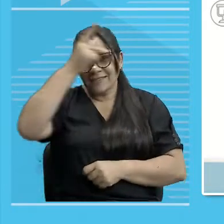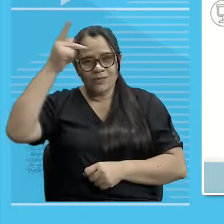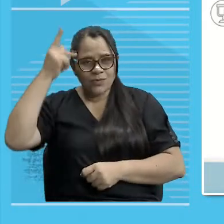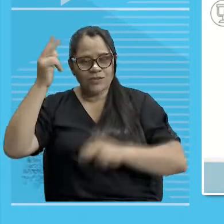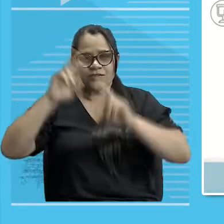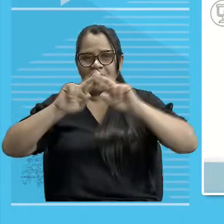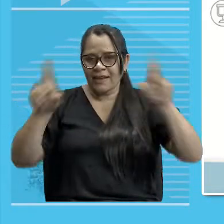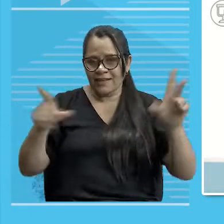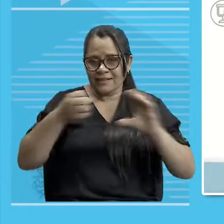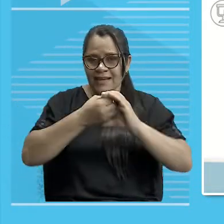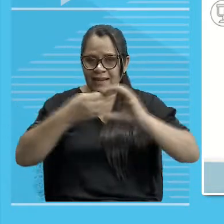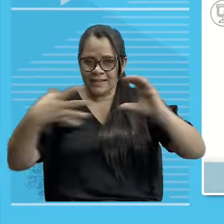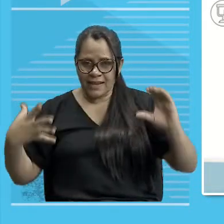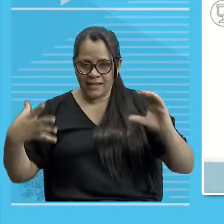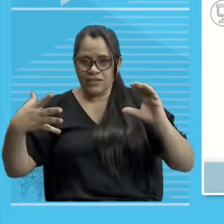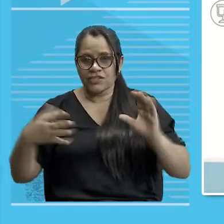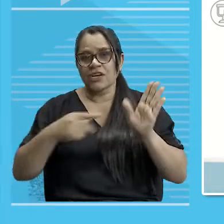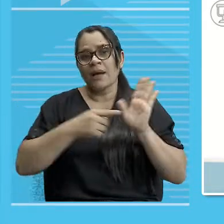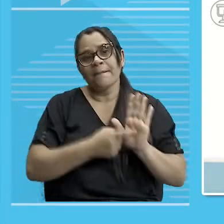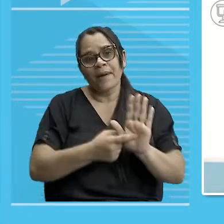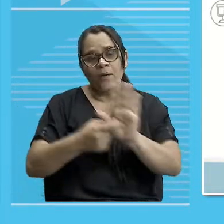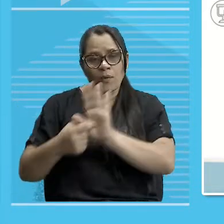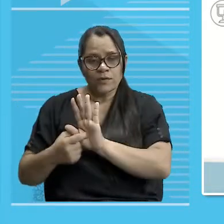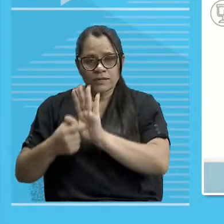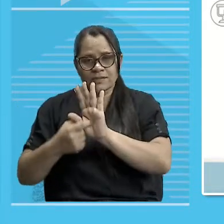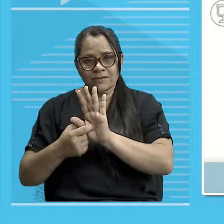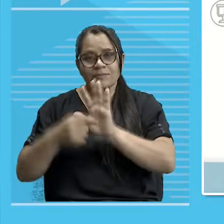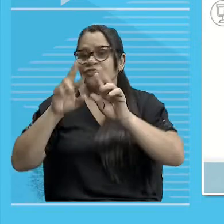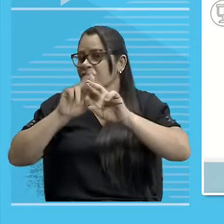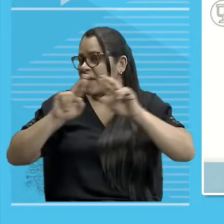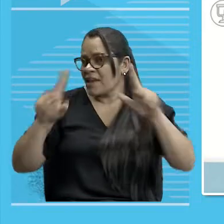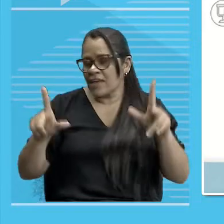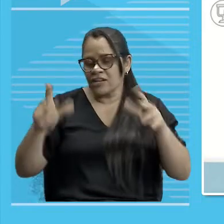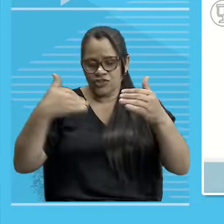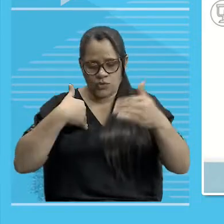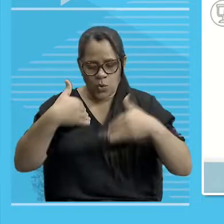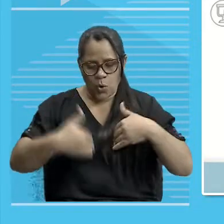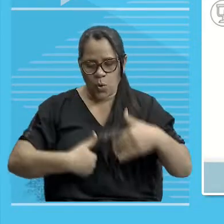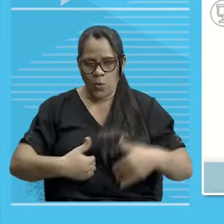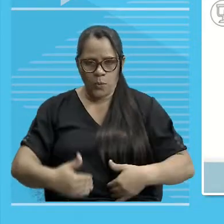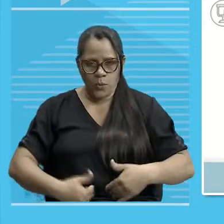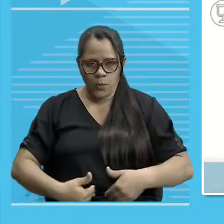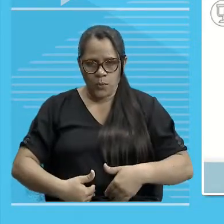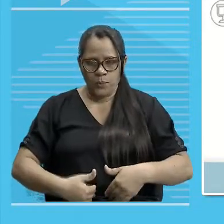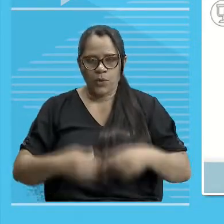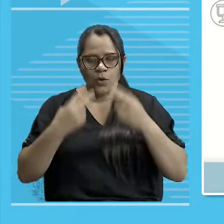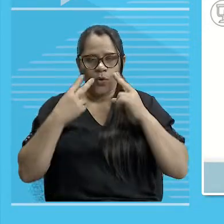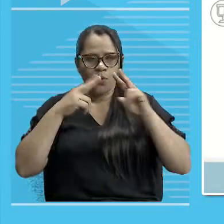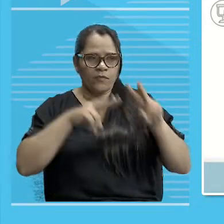essas características vão aparecendo também de maneira diferente. Né?